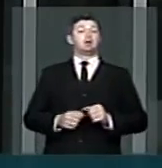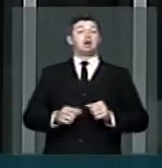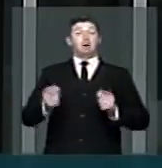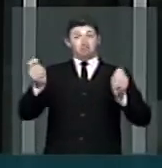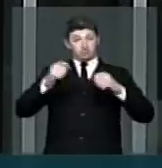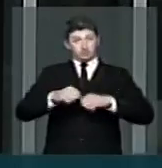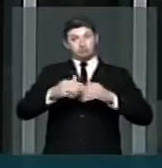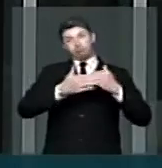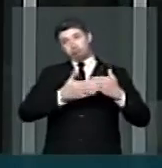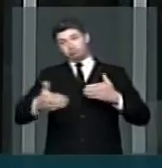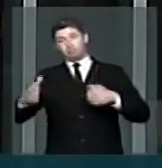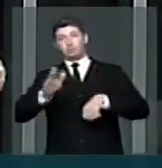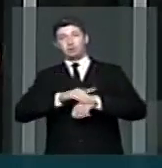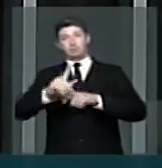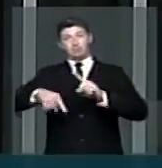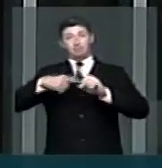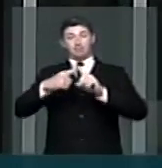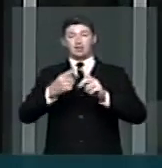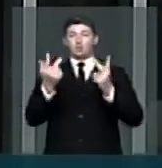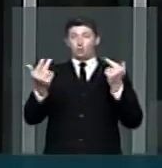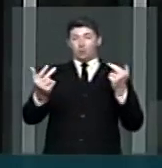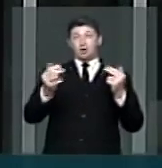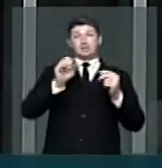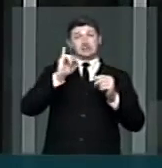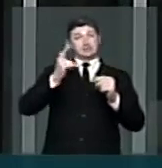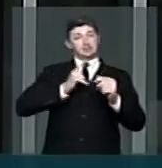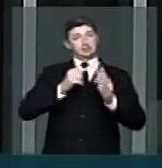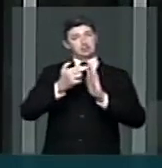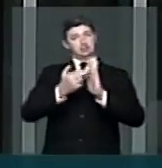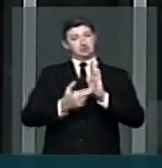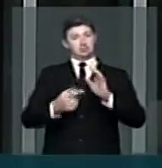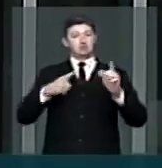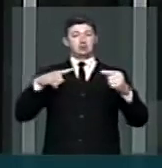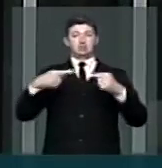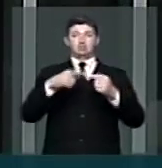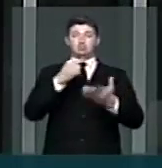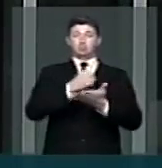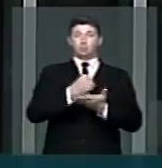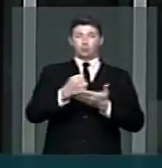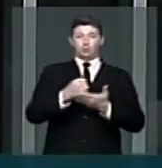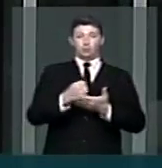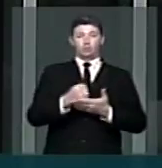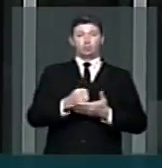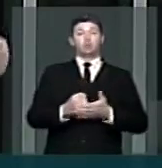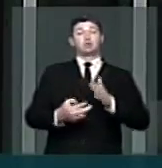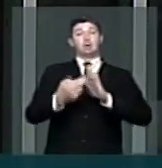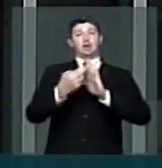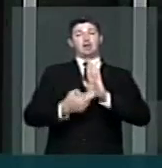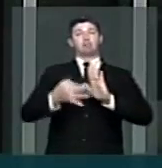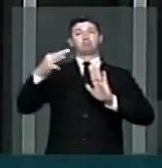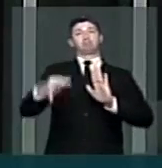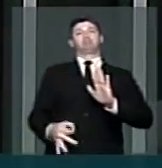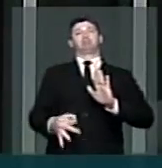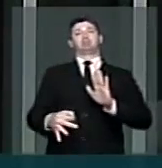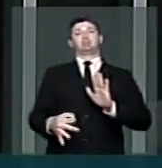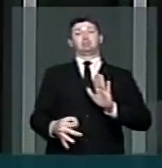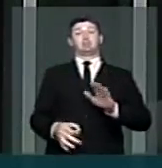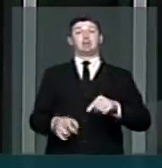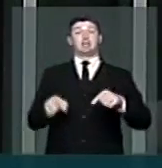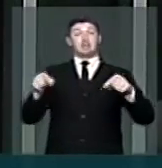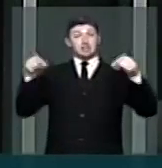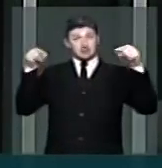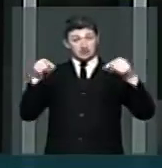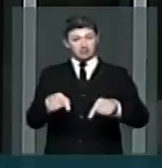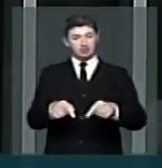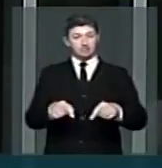prorrogação por igual período, desde que a condição esteja prevista em contrato e cumpridas suas regras. E esses